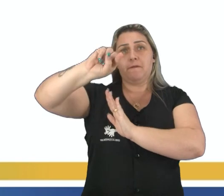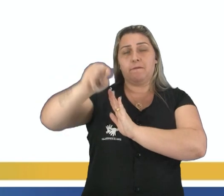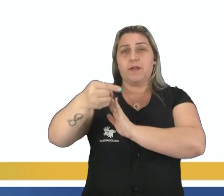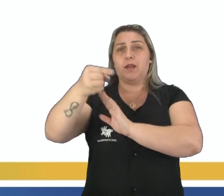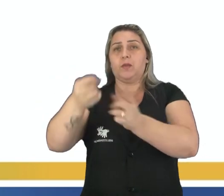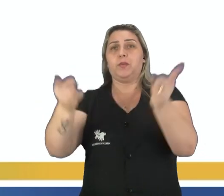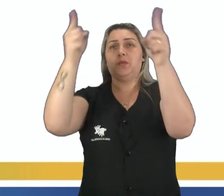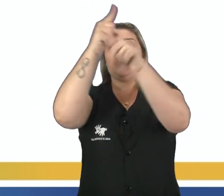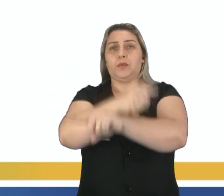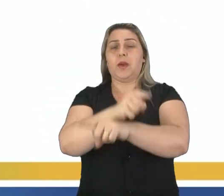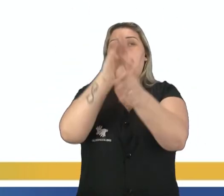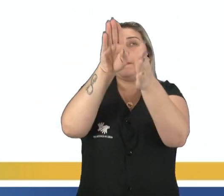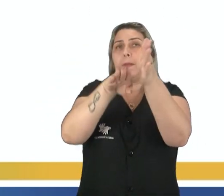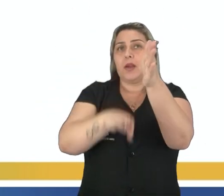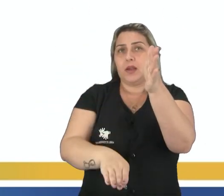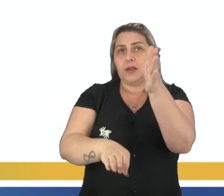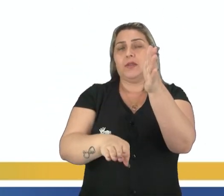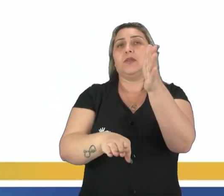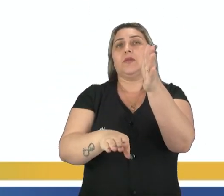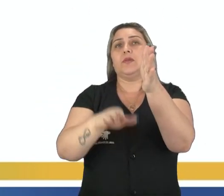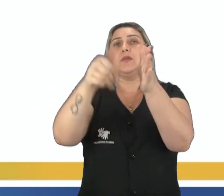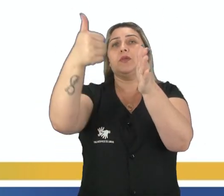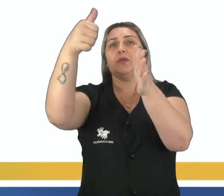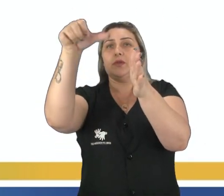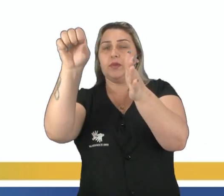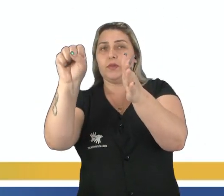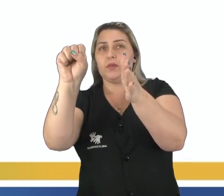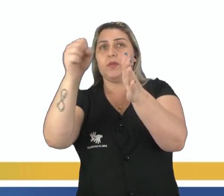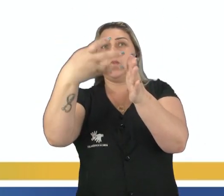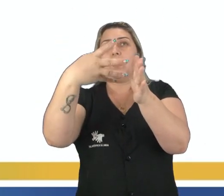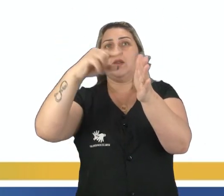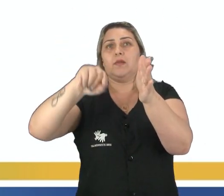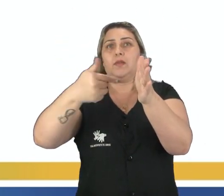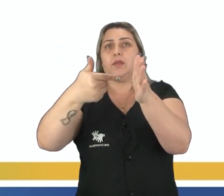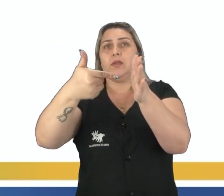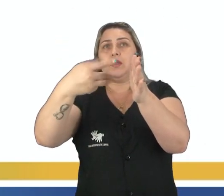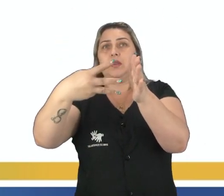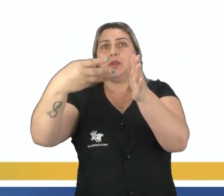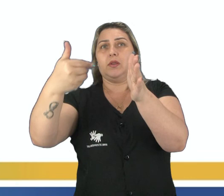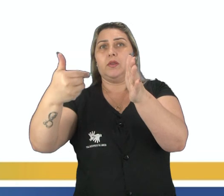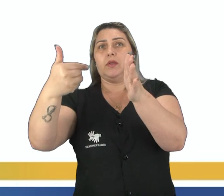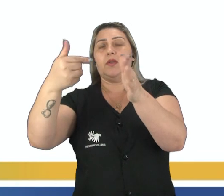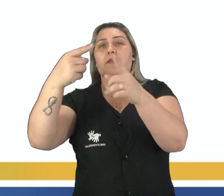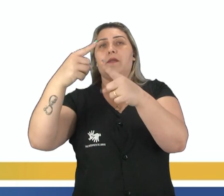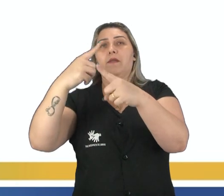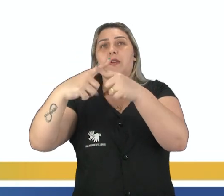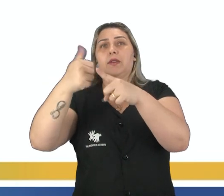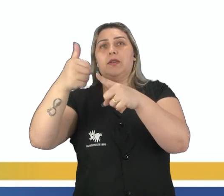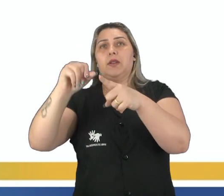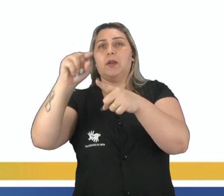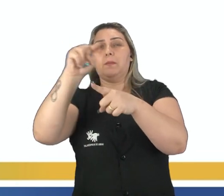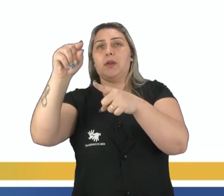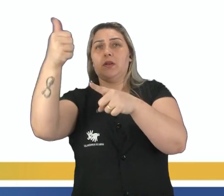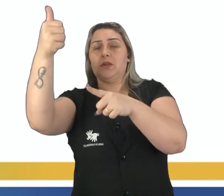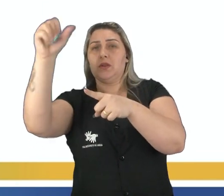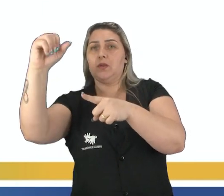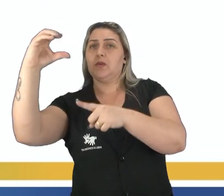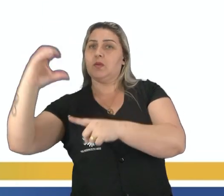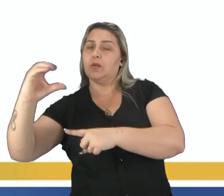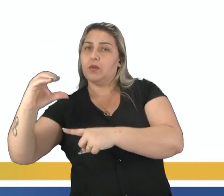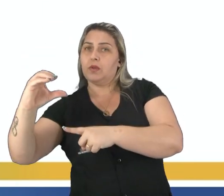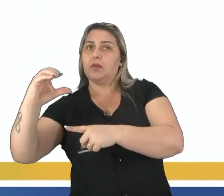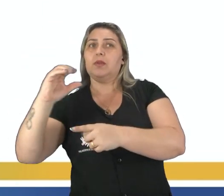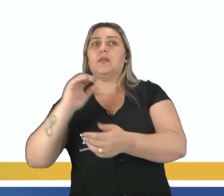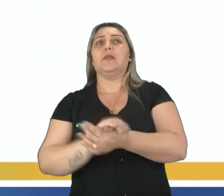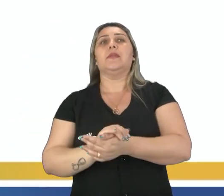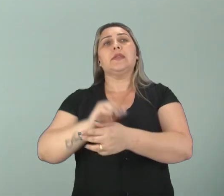outro lado, subtrai 1 no expoente, a gente vai ficar com o valor 4,32 vezes 10 elevado a 18, que no caso é a